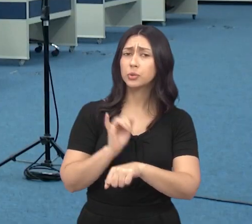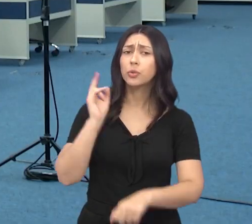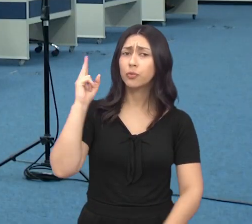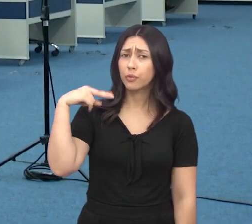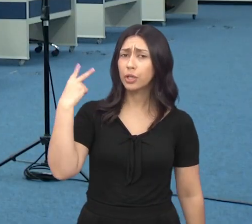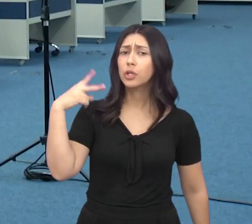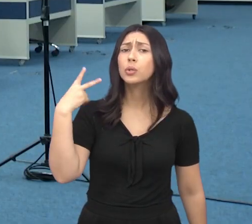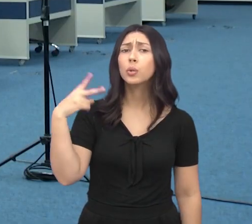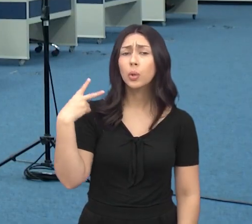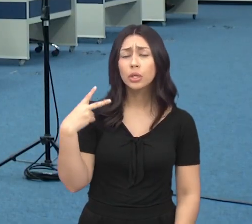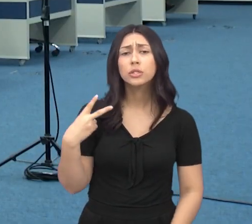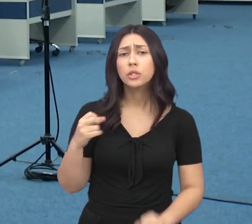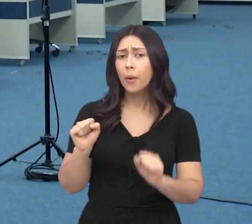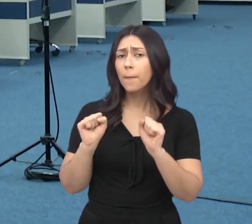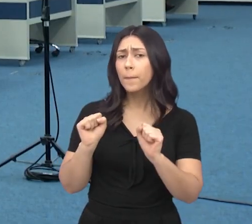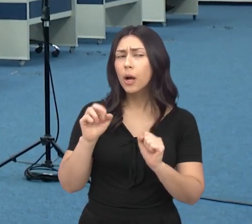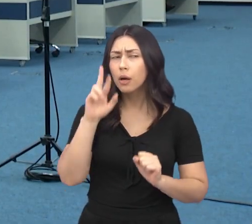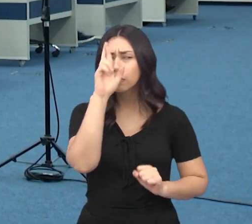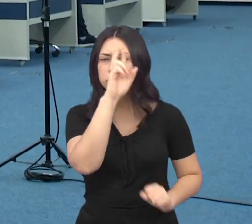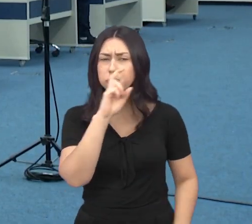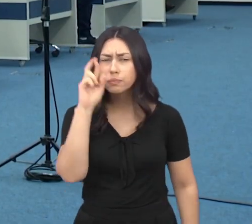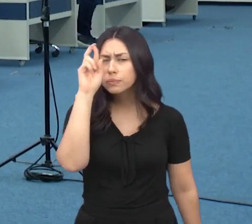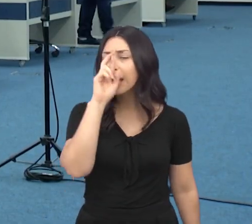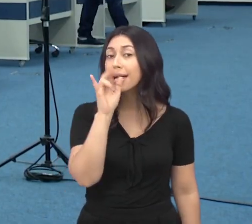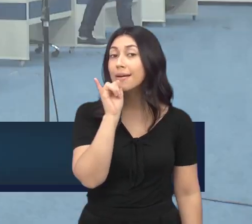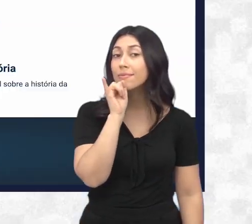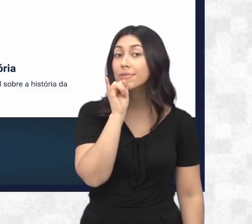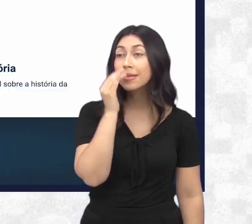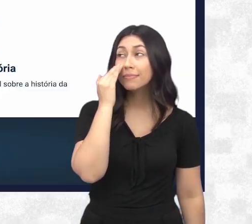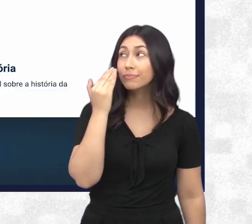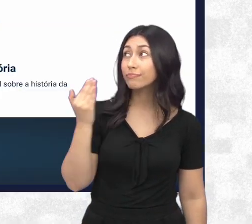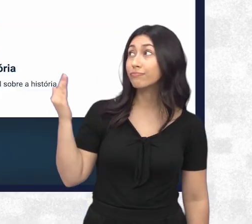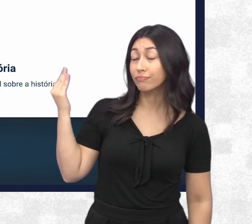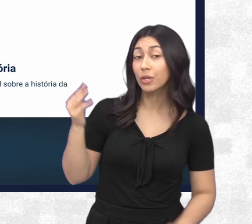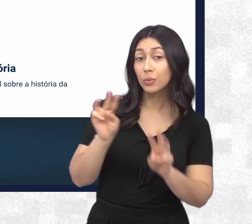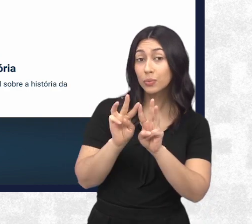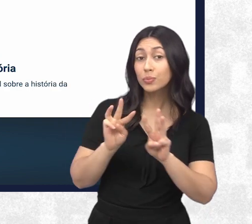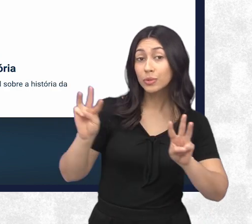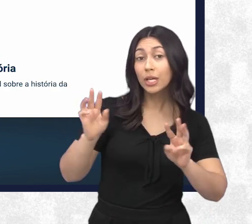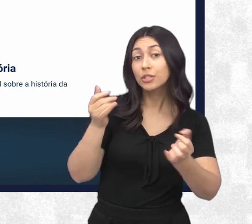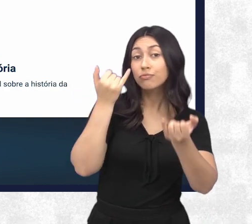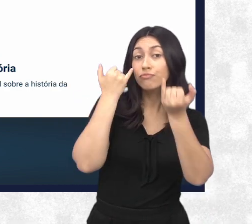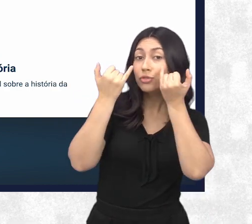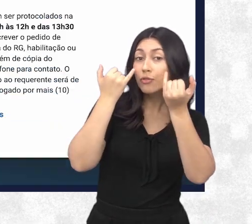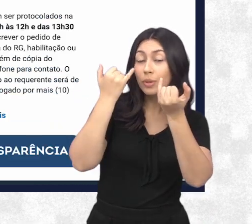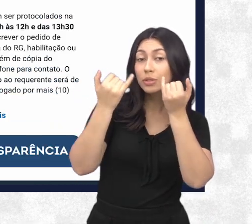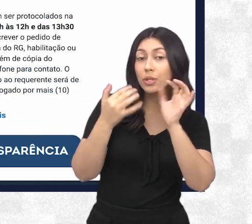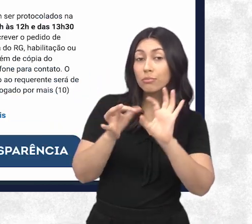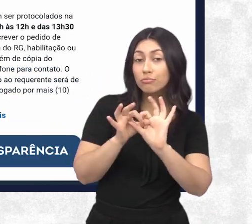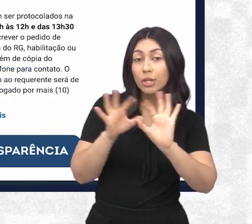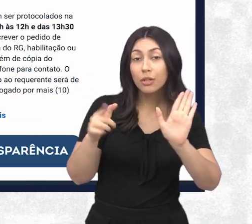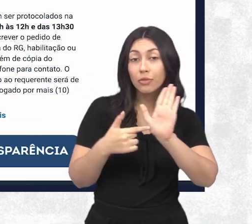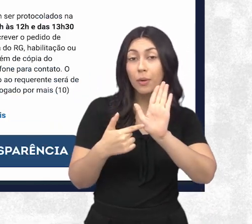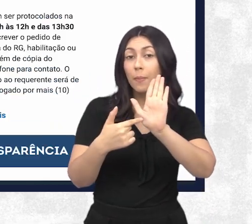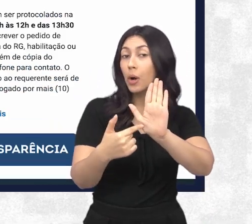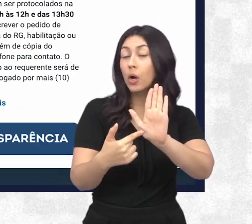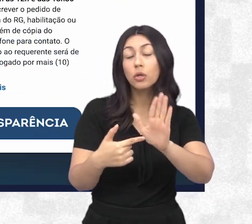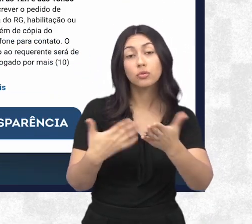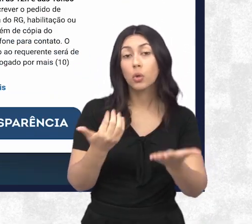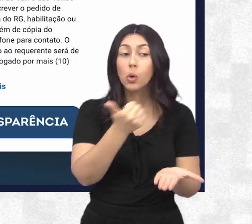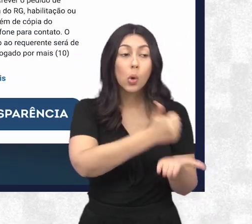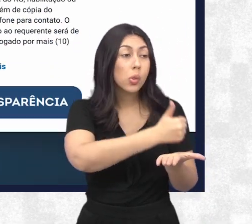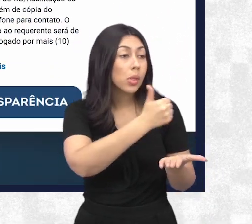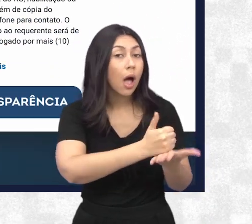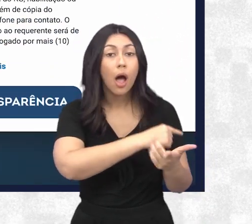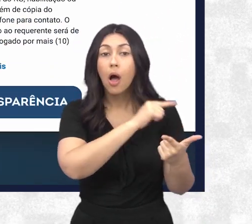aos parlamentares para serem usados na fiscalização. Um exemplo é o Portal da Transparência, onde dados como